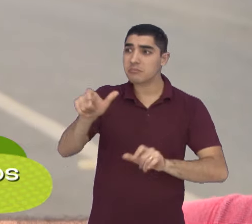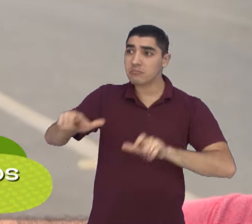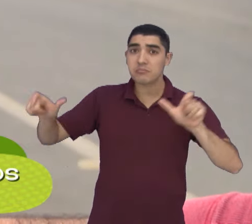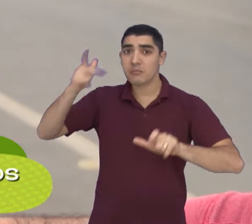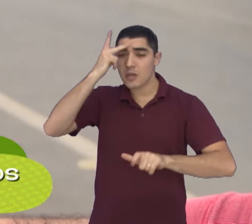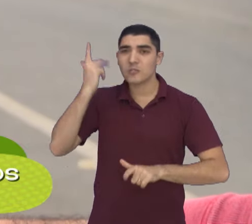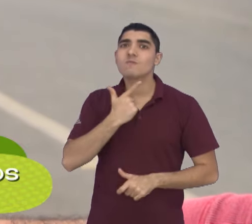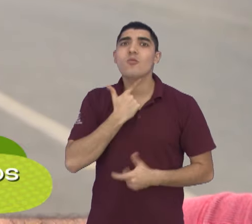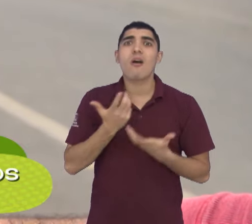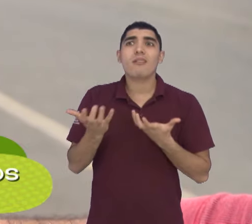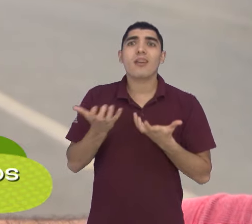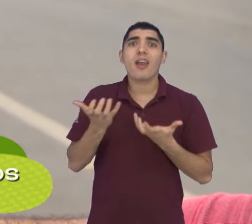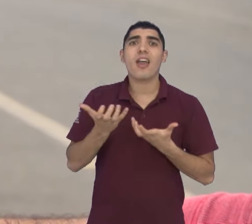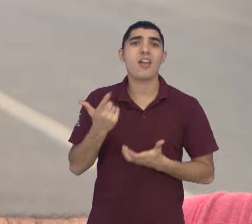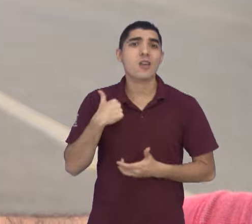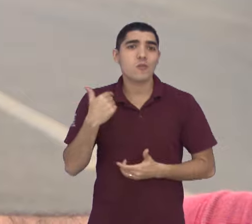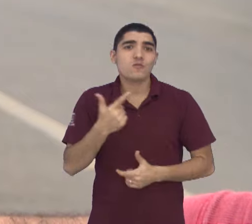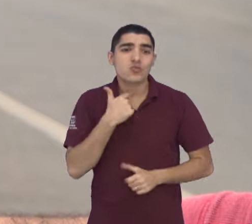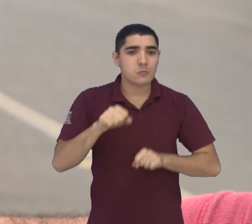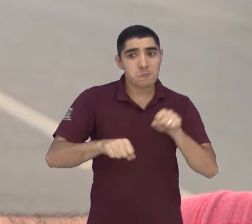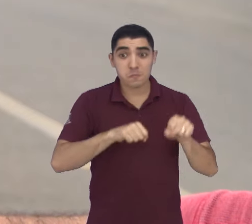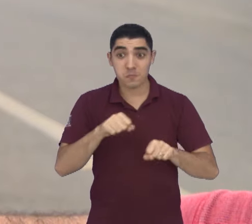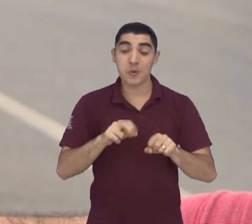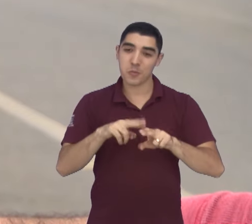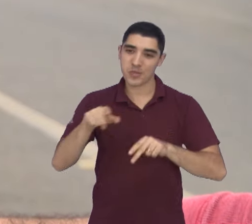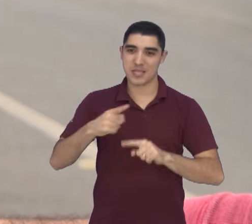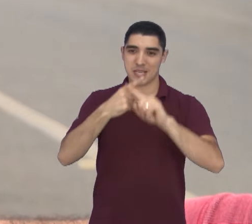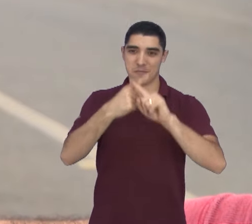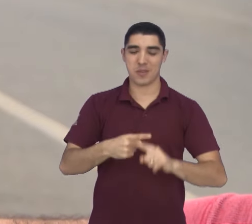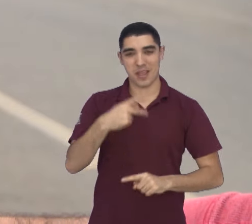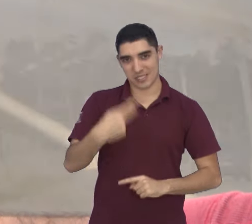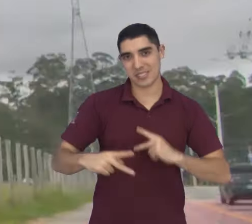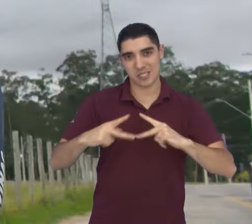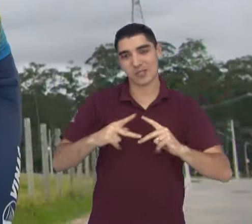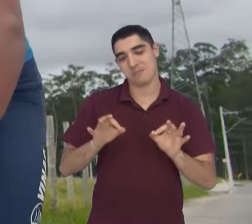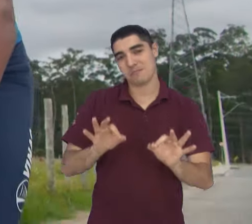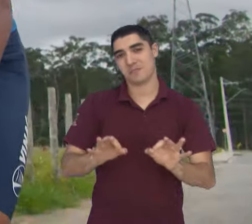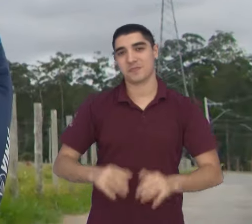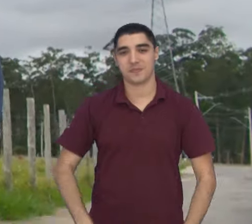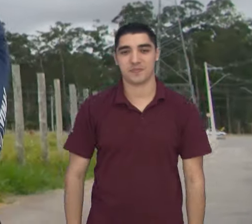né, a partir dessa competição aqui em São José dos Campos.